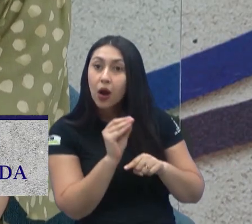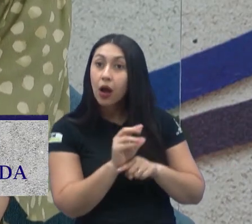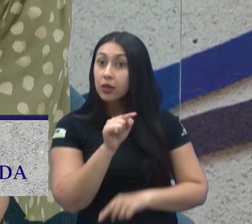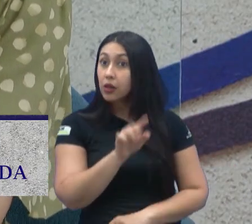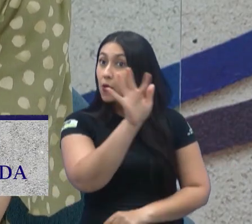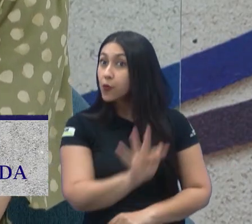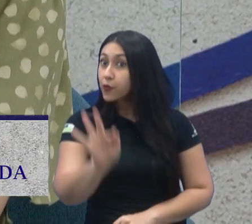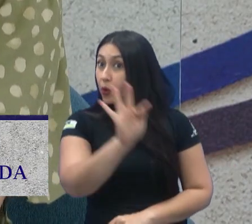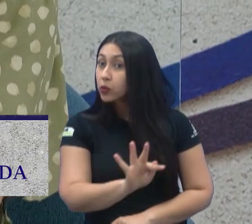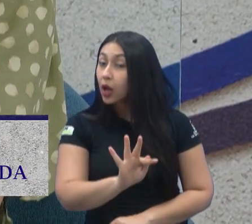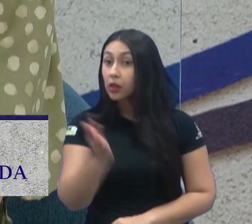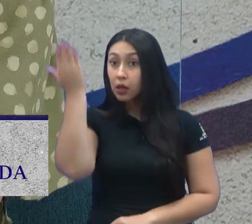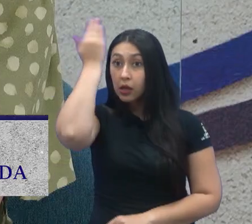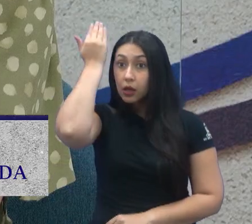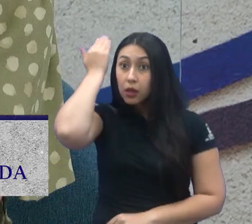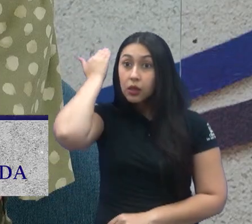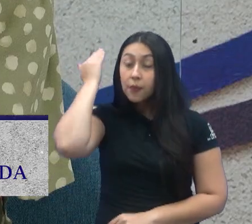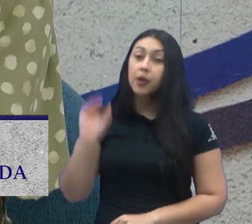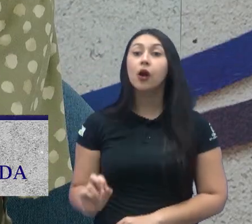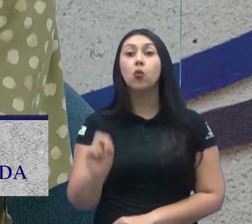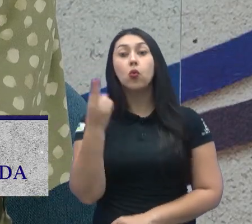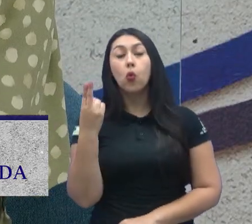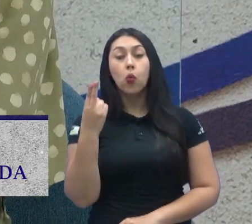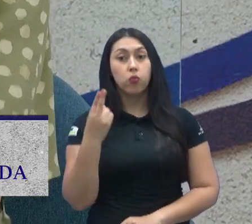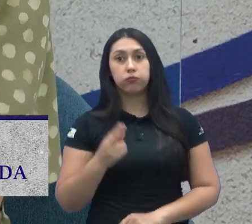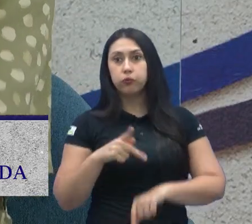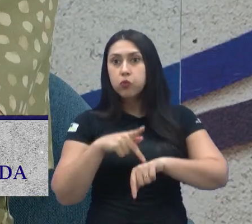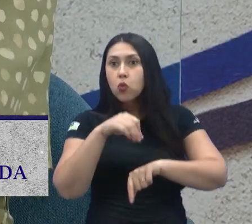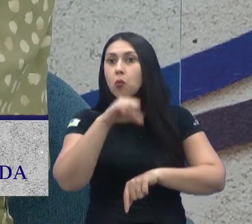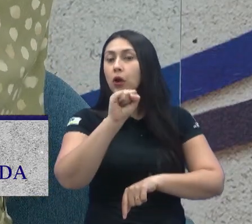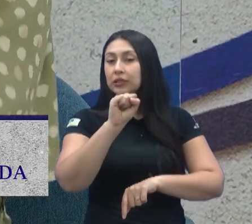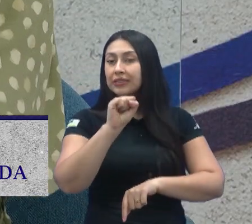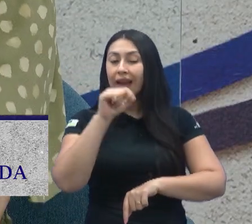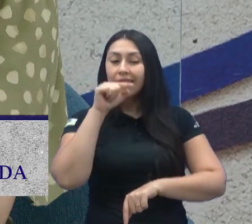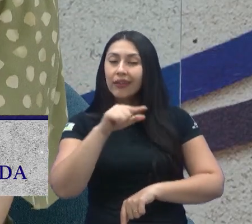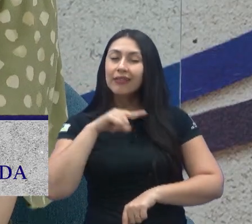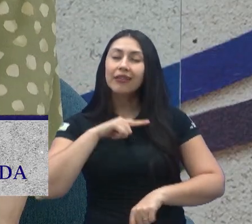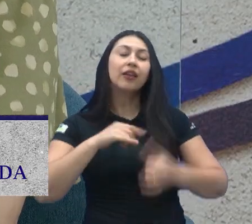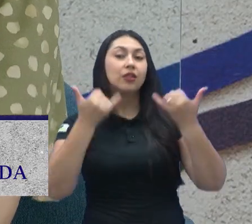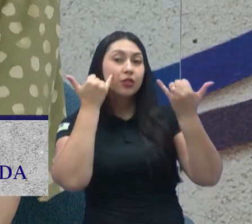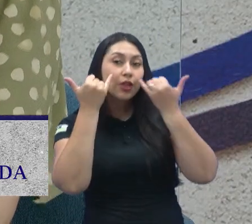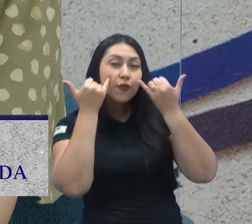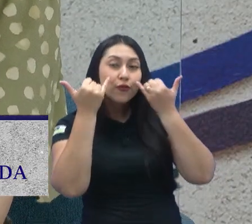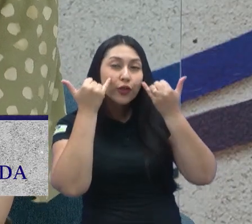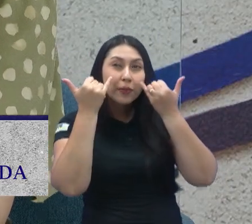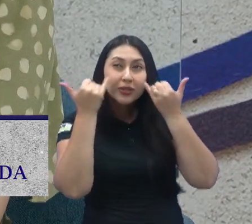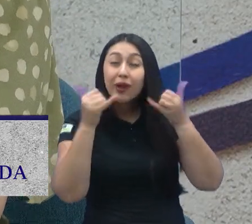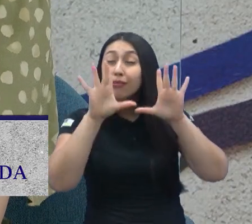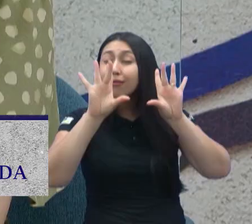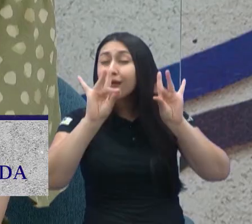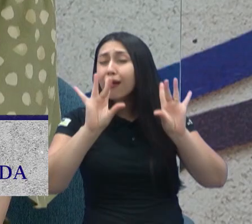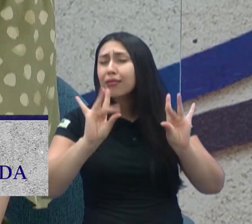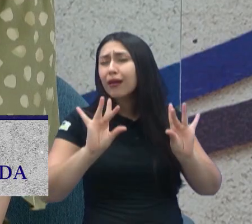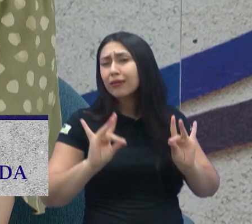formação acadêmica ou enquanto especialização, vai apresentar informações e estudos muito mais amplos,